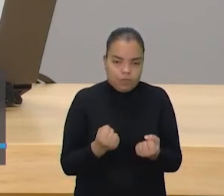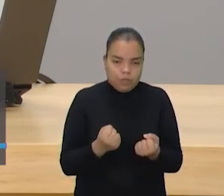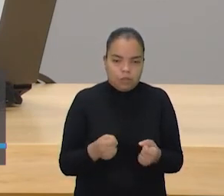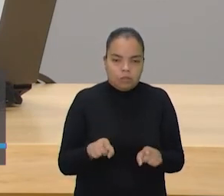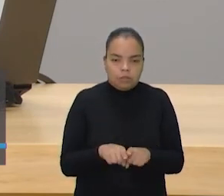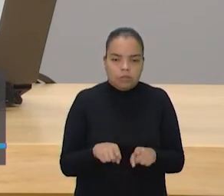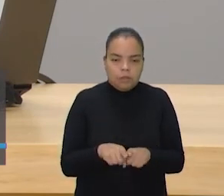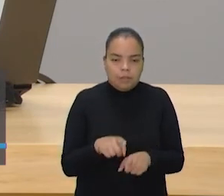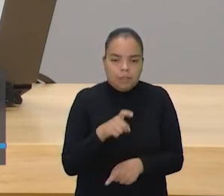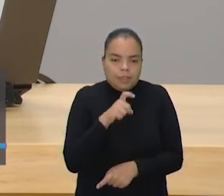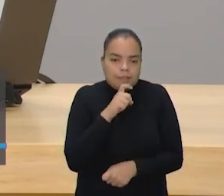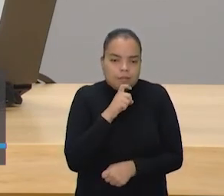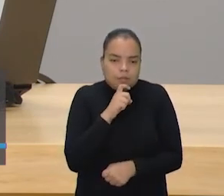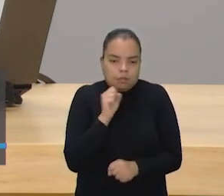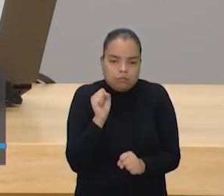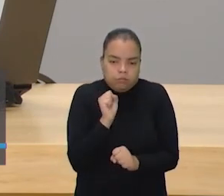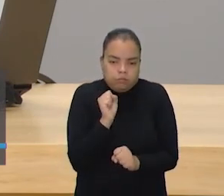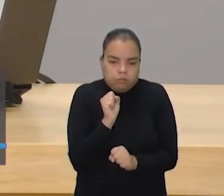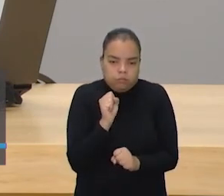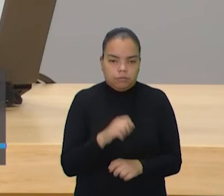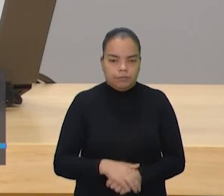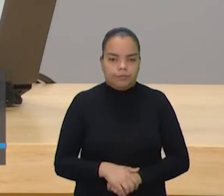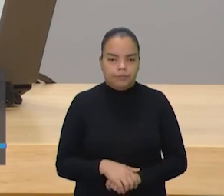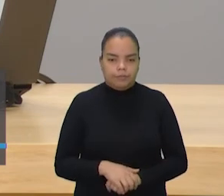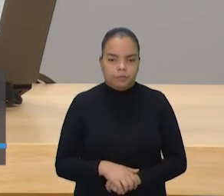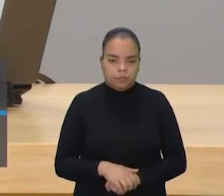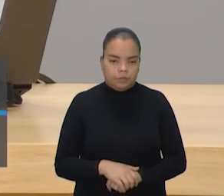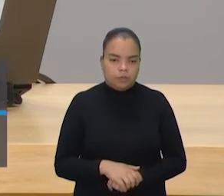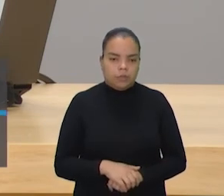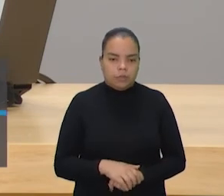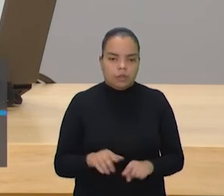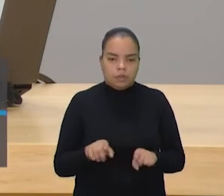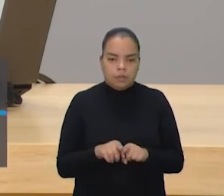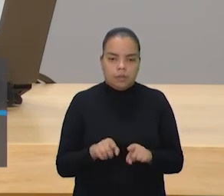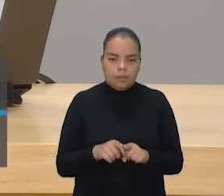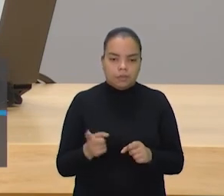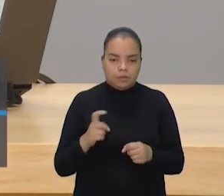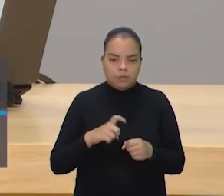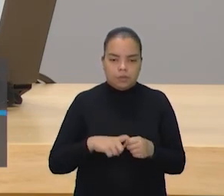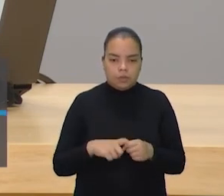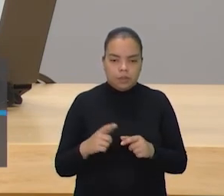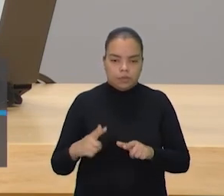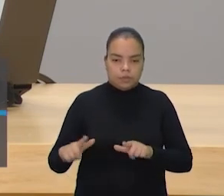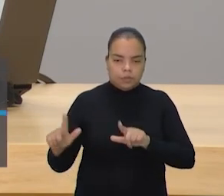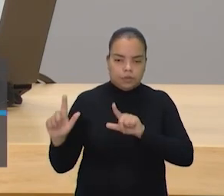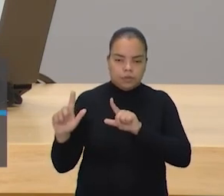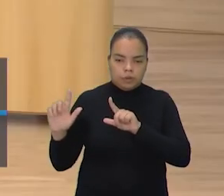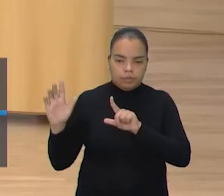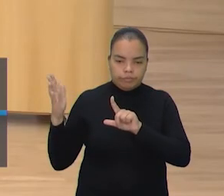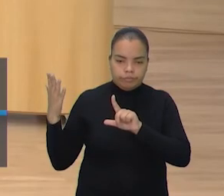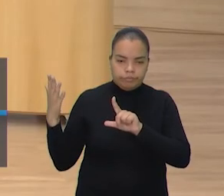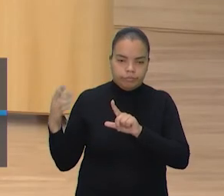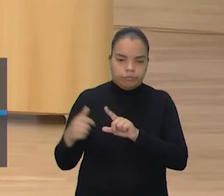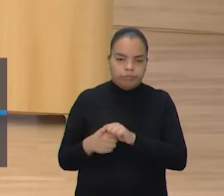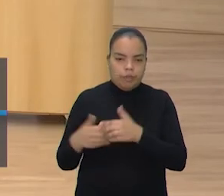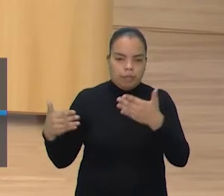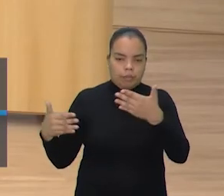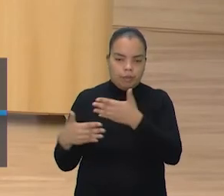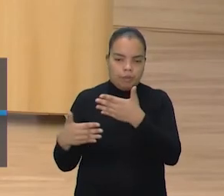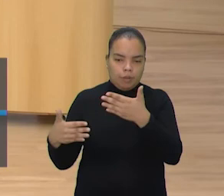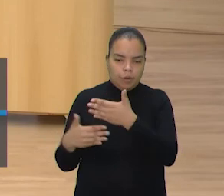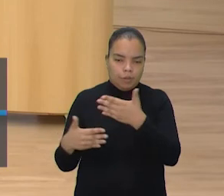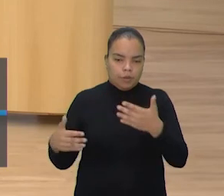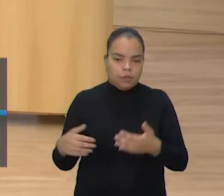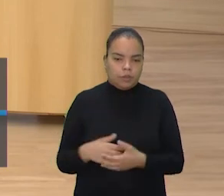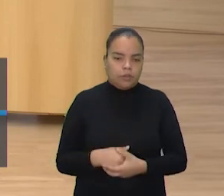Resfriamento de um corpo também acontece desse jeito. Beleza? Nós vamos voltar para o nosso PowerPoint, o nosso slide, que a nossa aula está acabando. Eu espero que